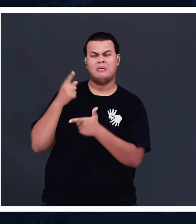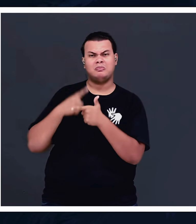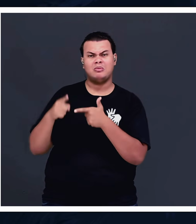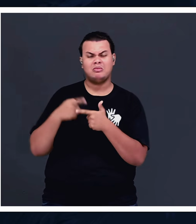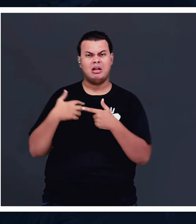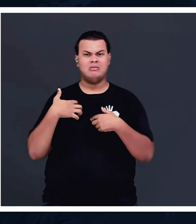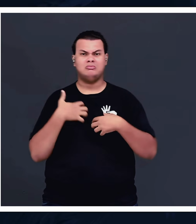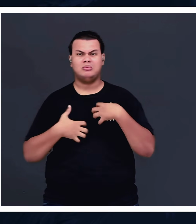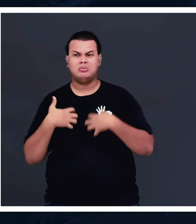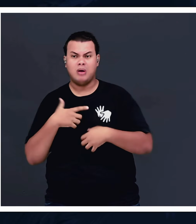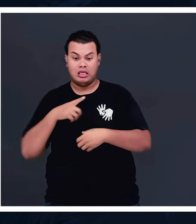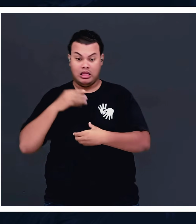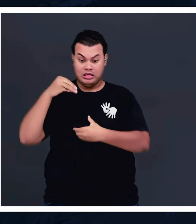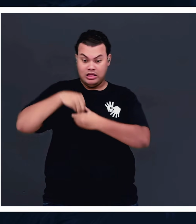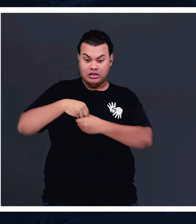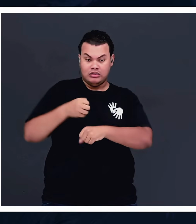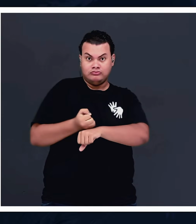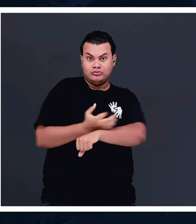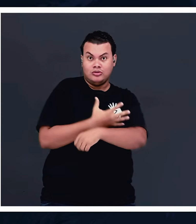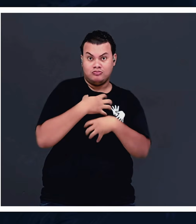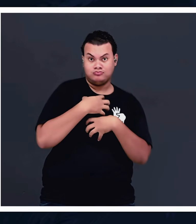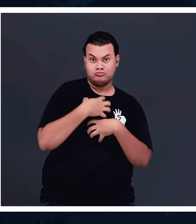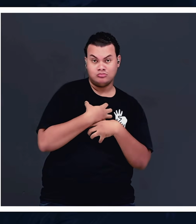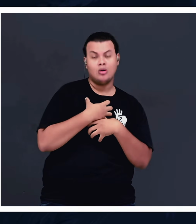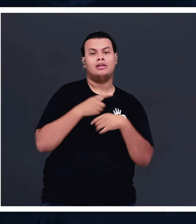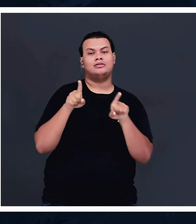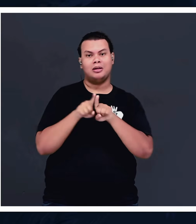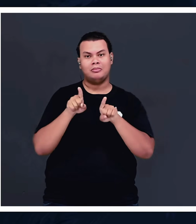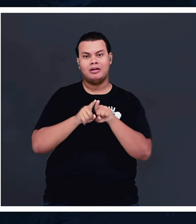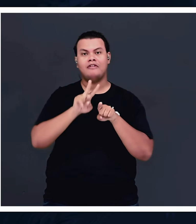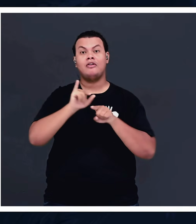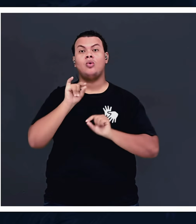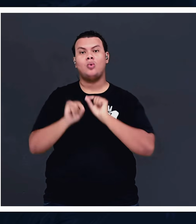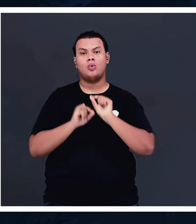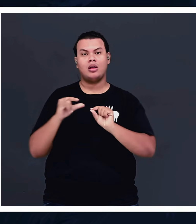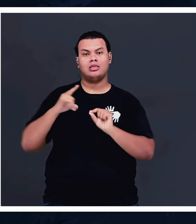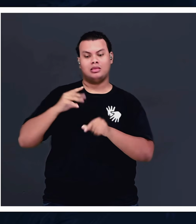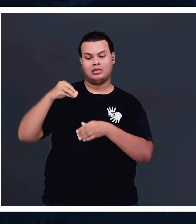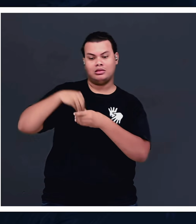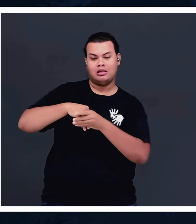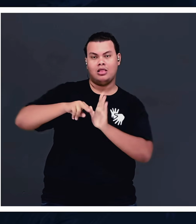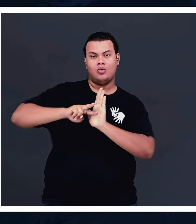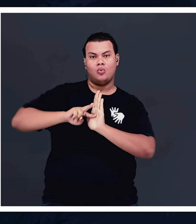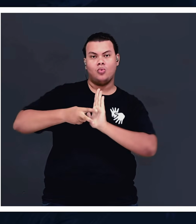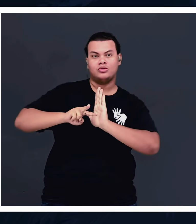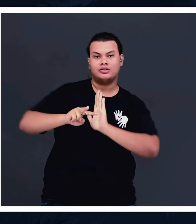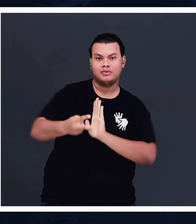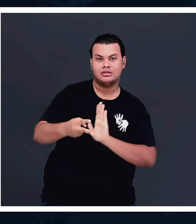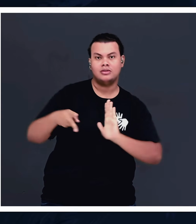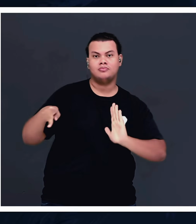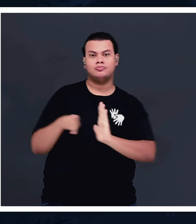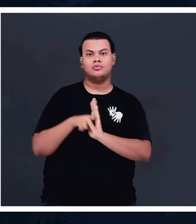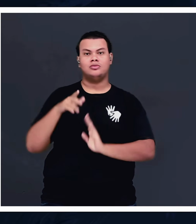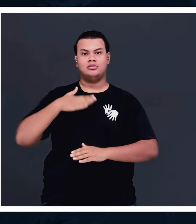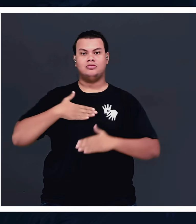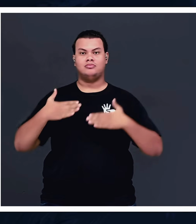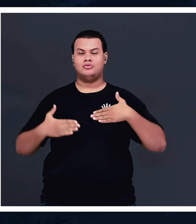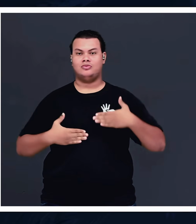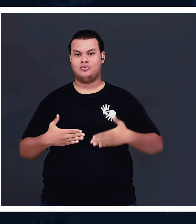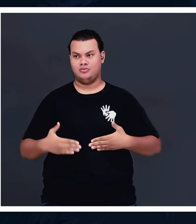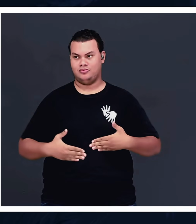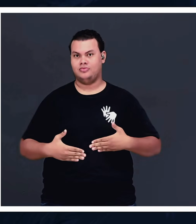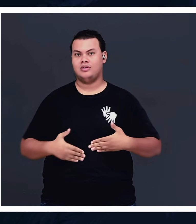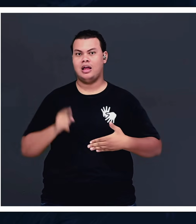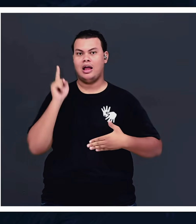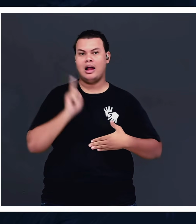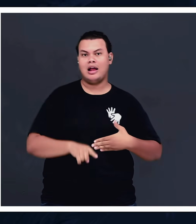problema, alguma situação emocional, fatalmente isso irá causar também consequências no seu físico.